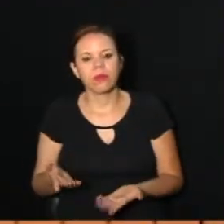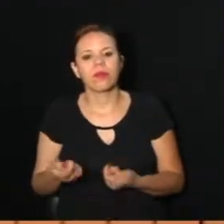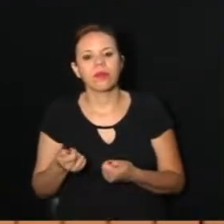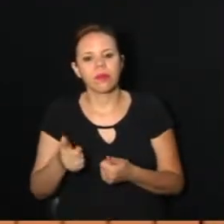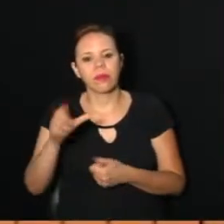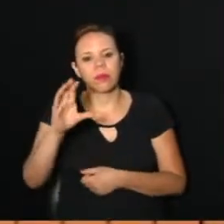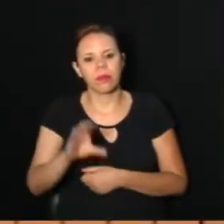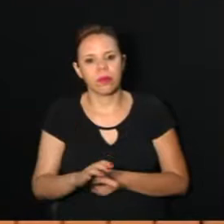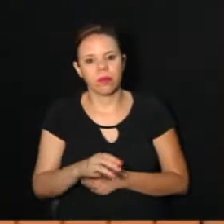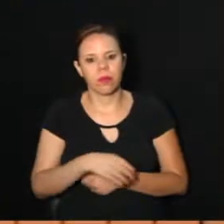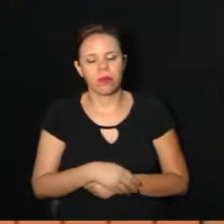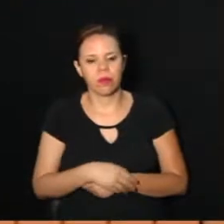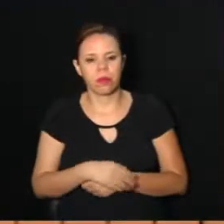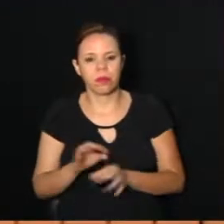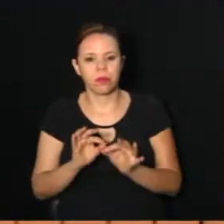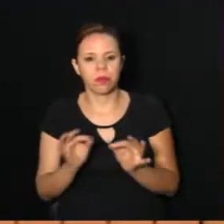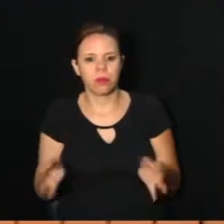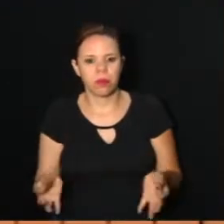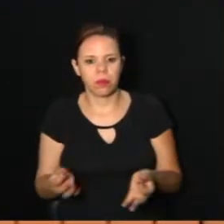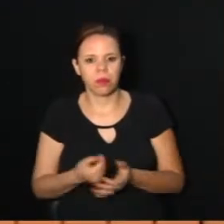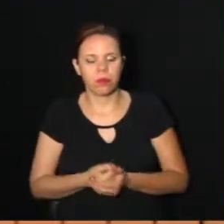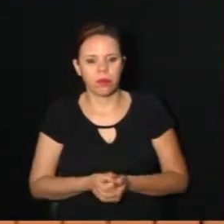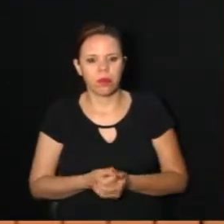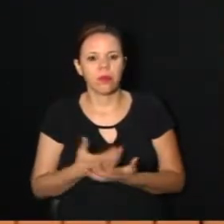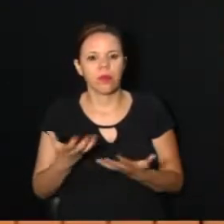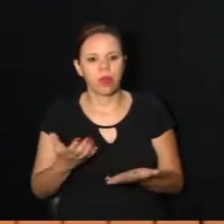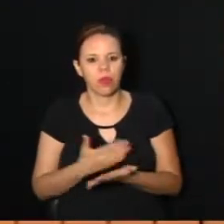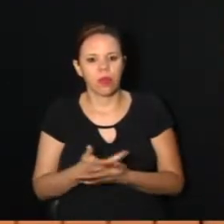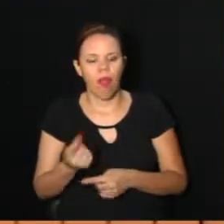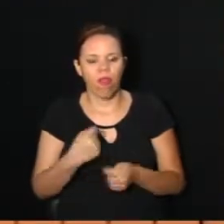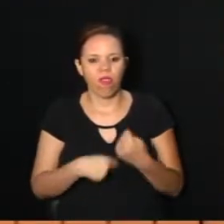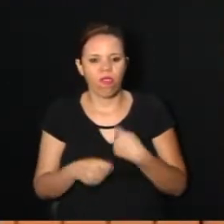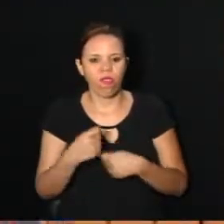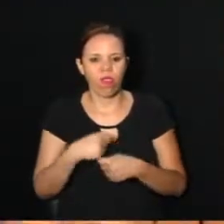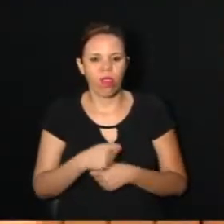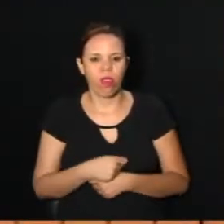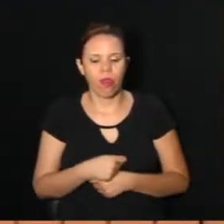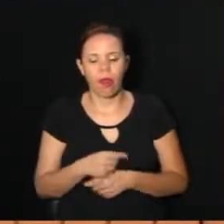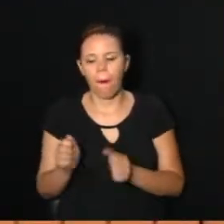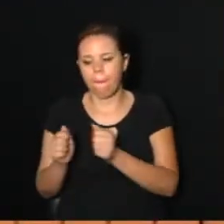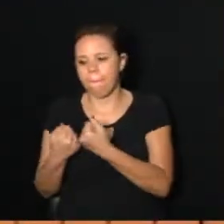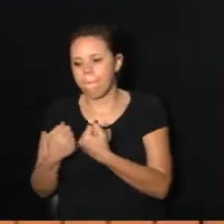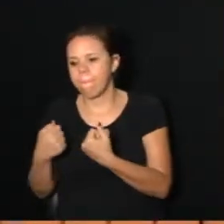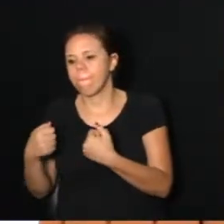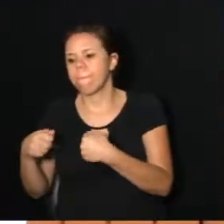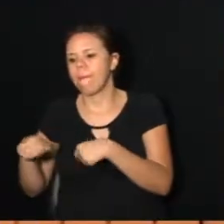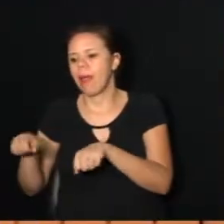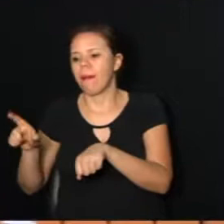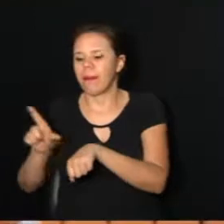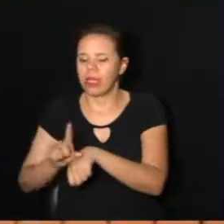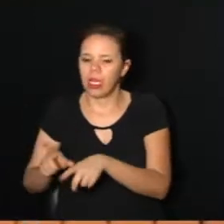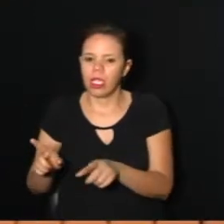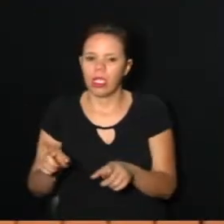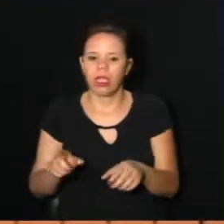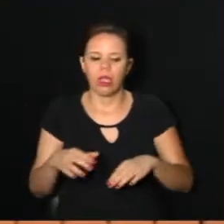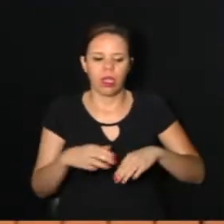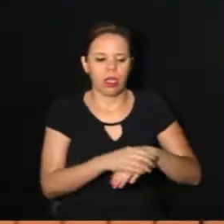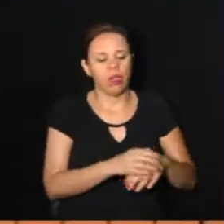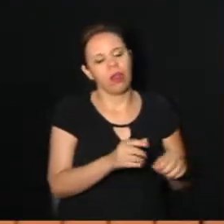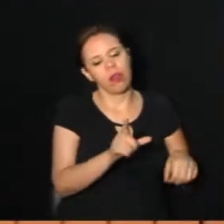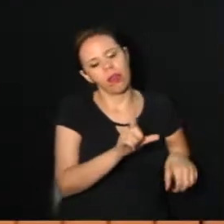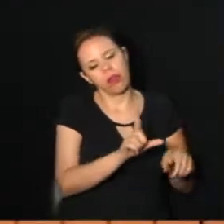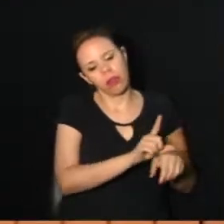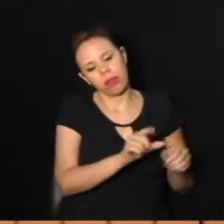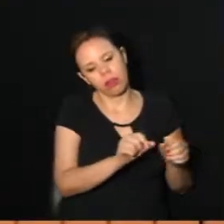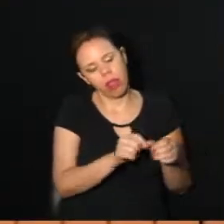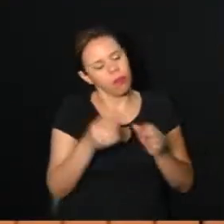cidadão humilde, aquele cidadão que está querendo iniciar um negócio, seja uma padaria, seja uma sapataria, seja um cabeleireiro,